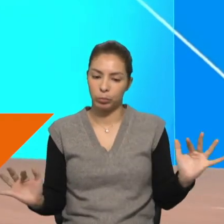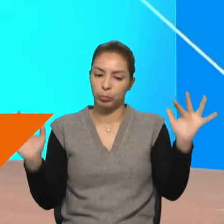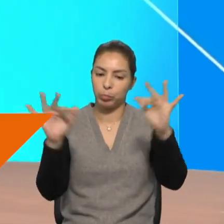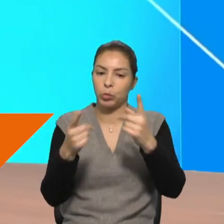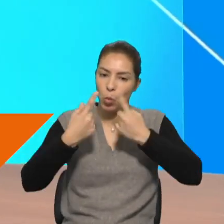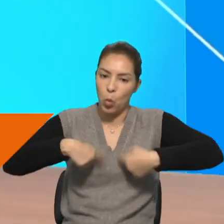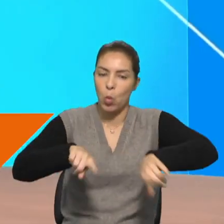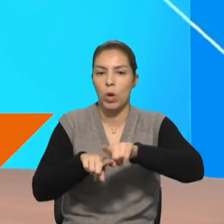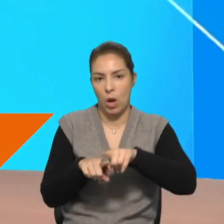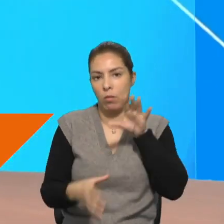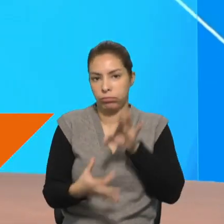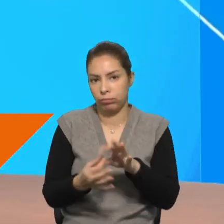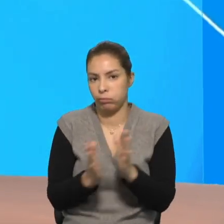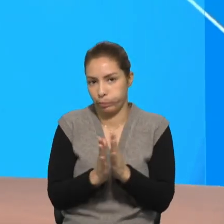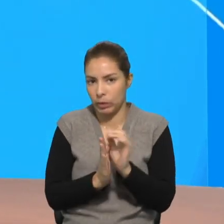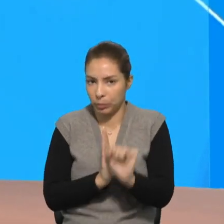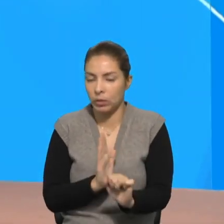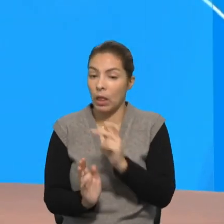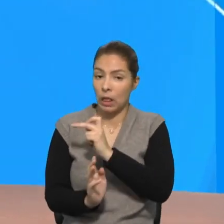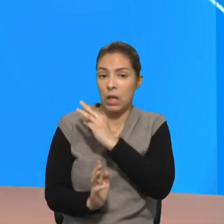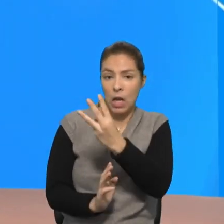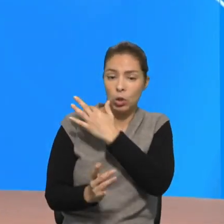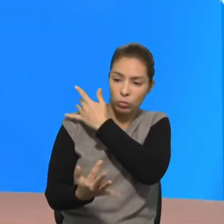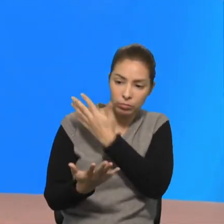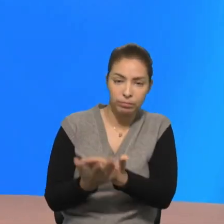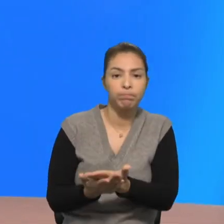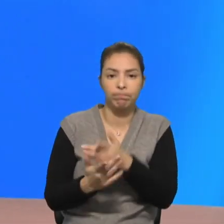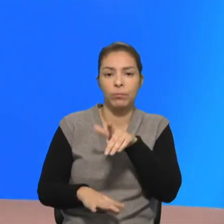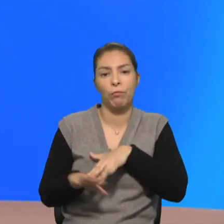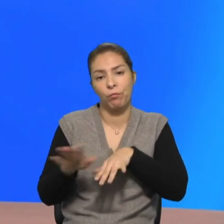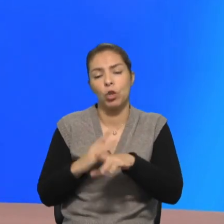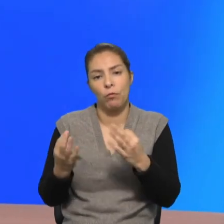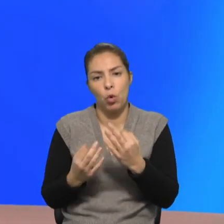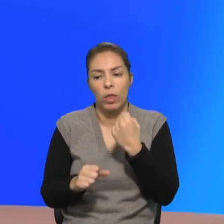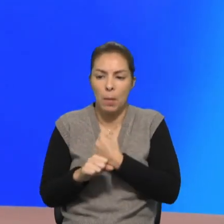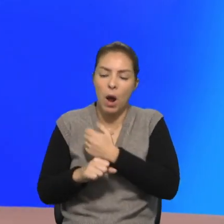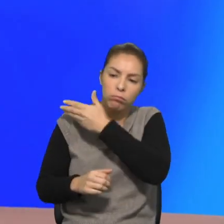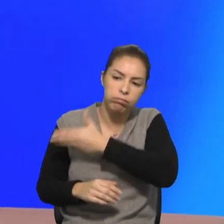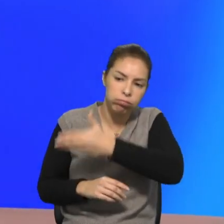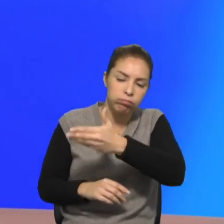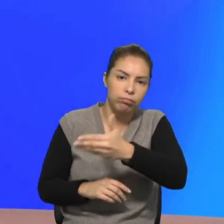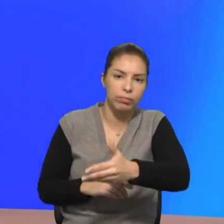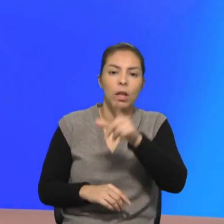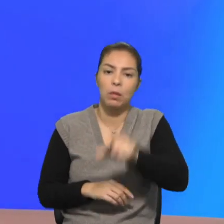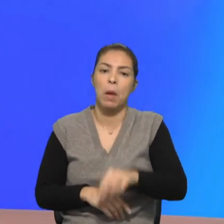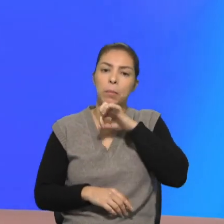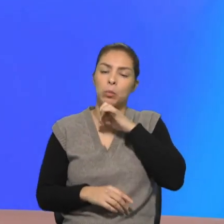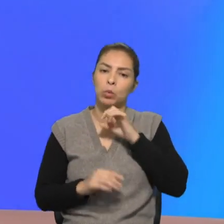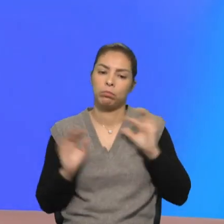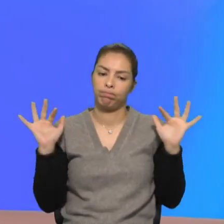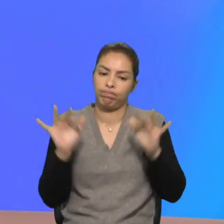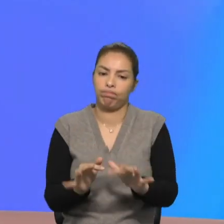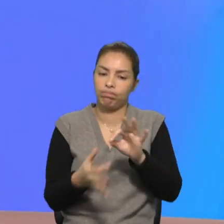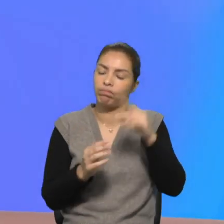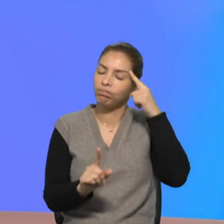Sinodal, fruto do caminho de 3 anos que a Igreja Católica fez e do impulso que a Conferência Episcopal Portuguesa quer dar, procurando